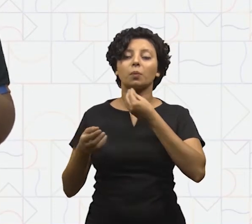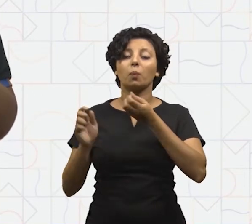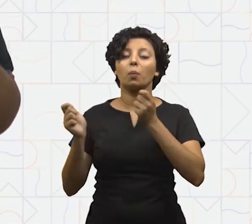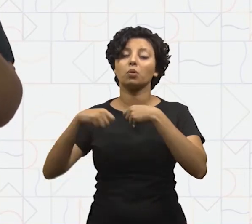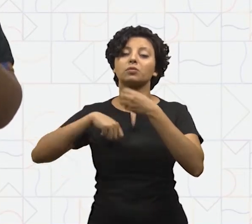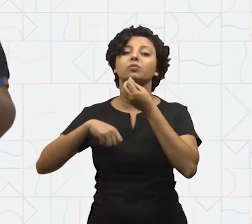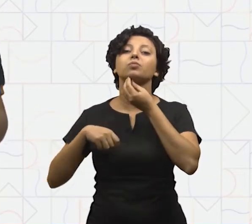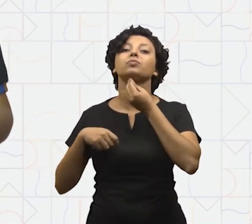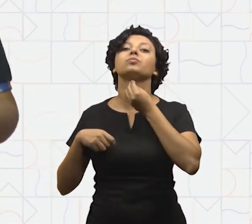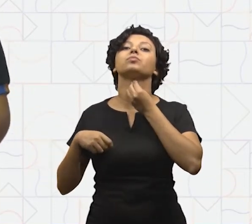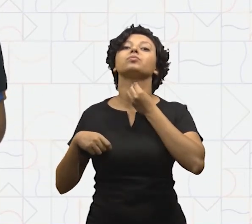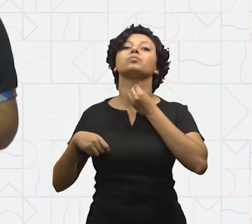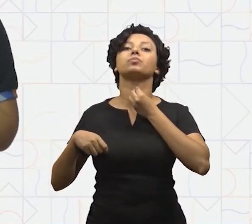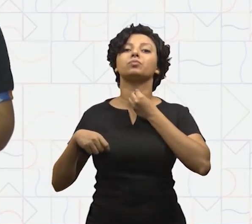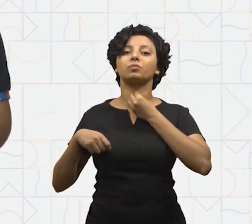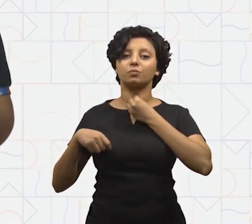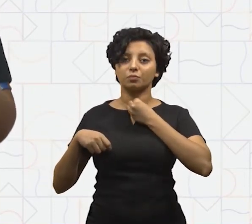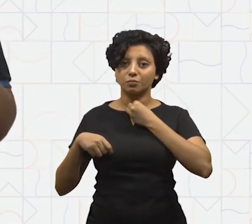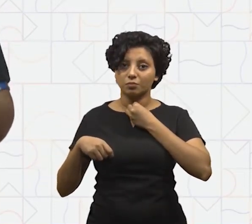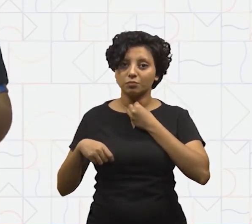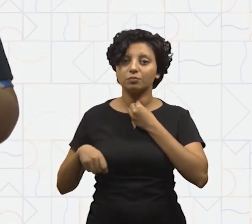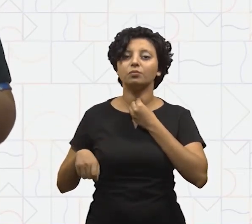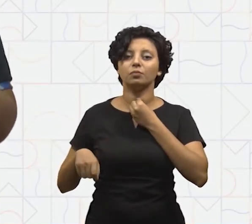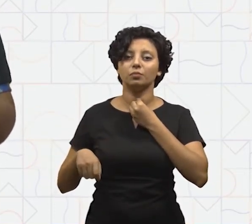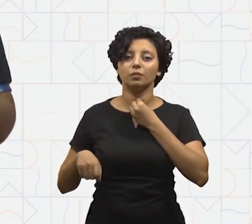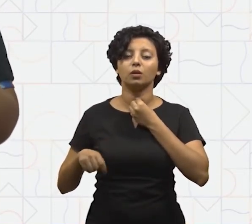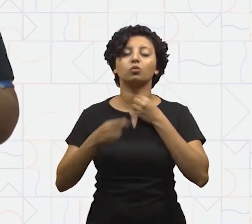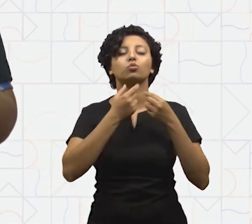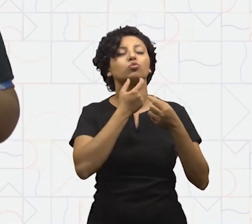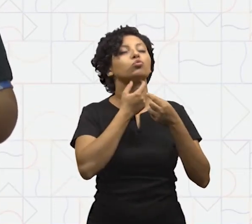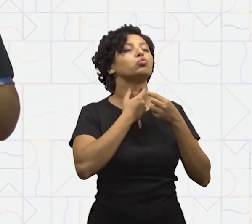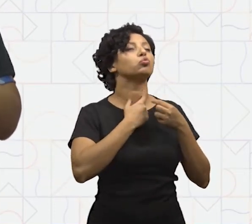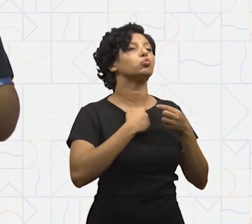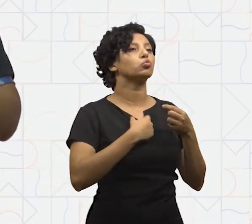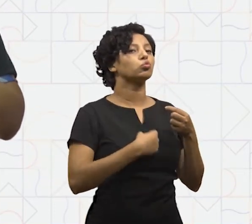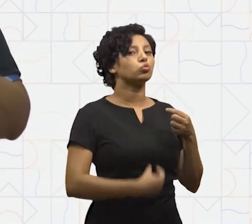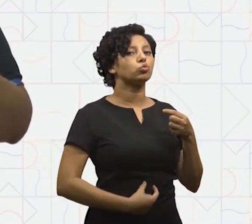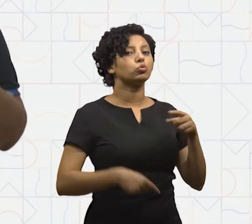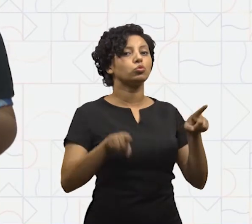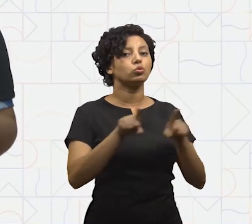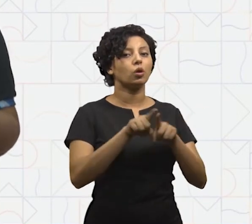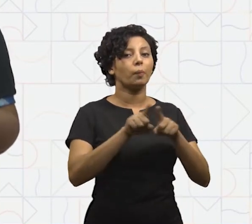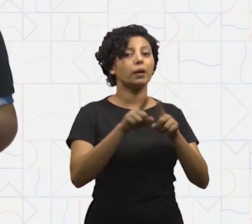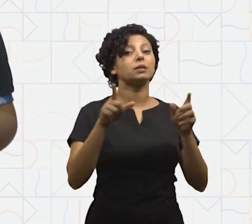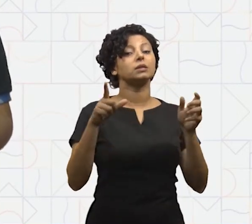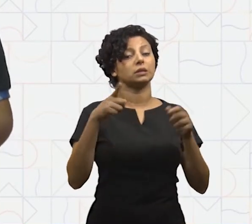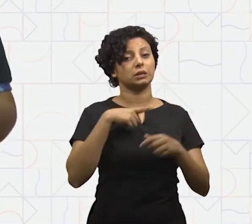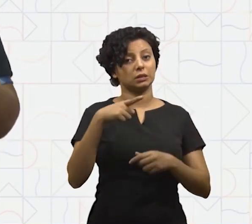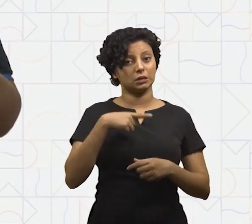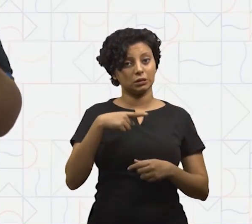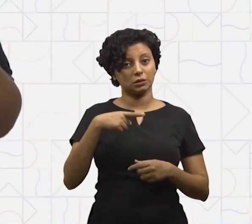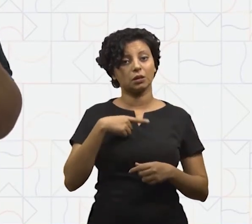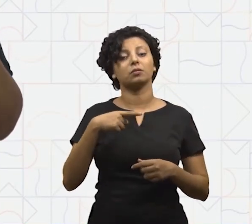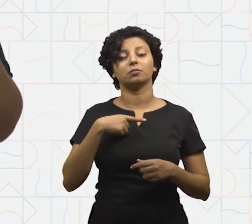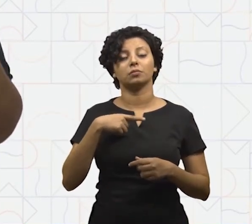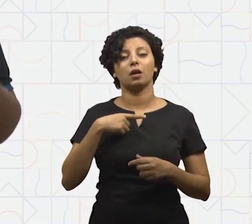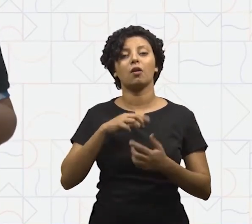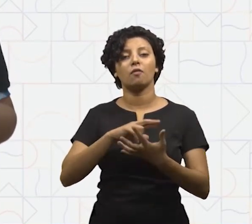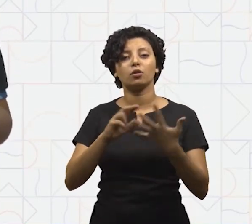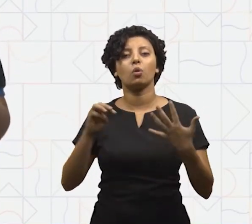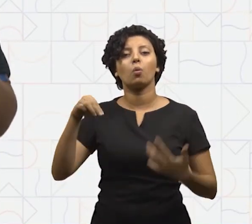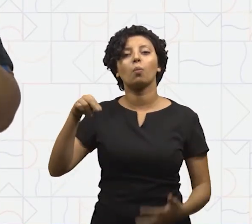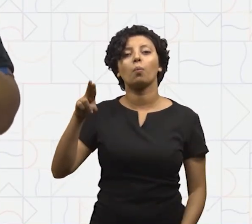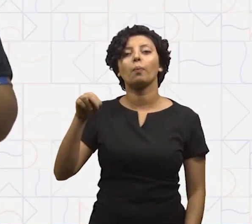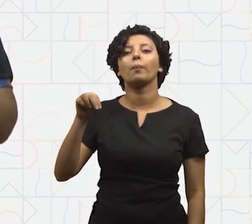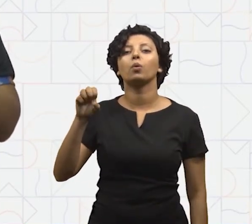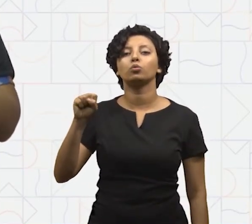engolido, deglutido. O tubo digestório também é formado por músculos. E aí, depois da